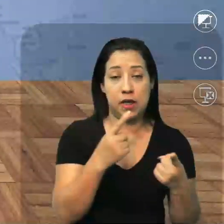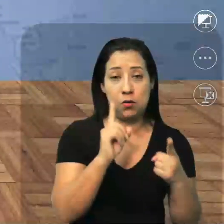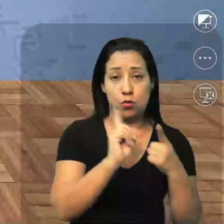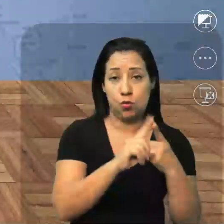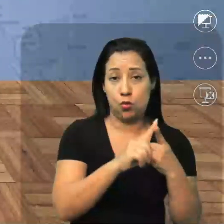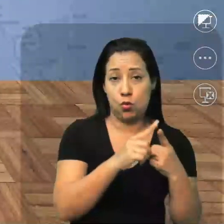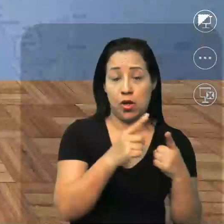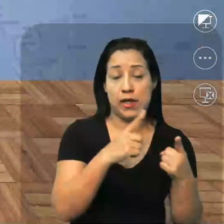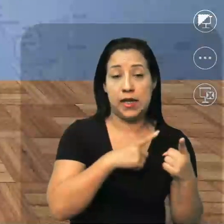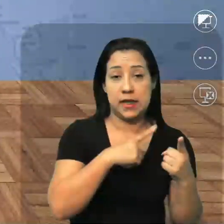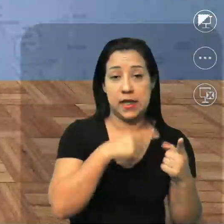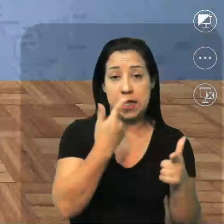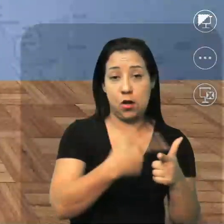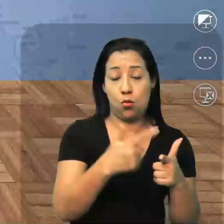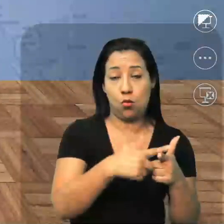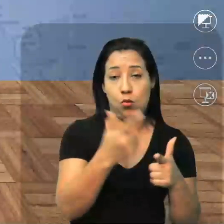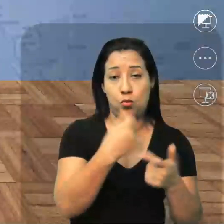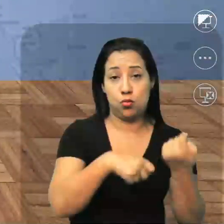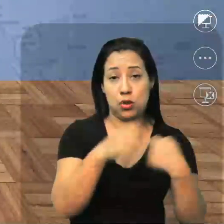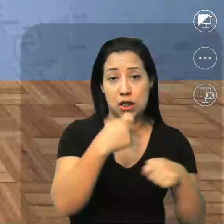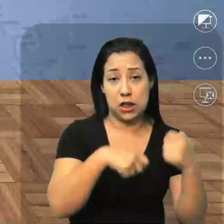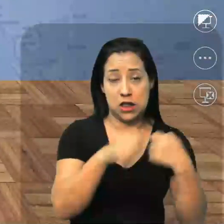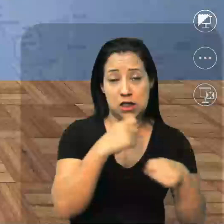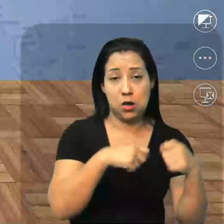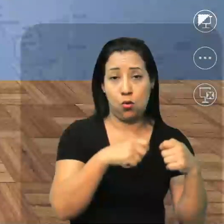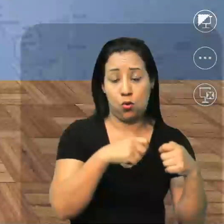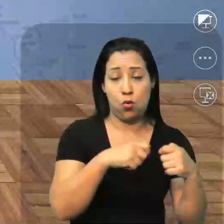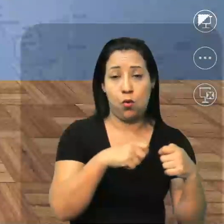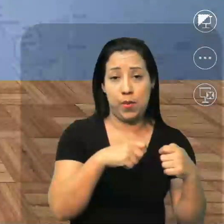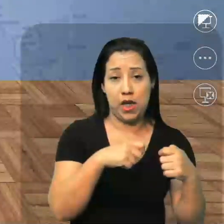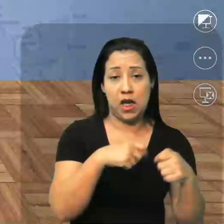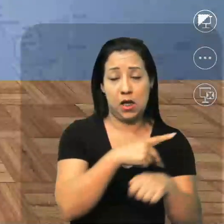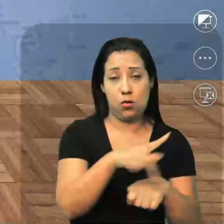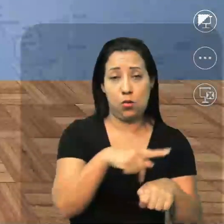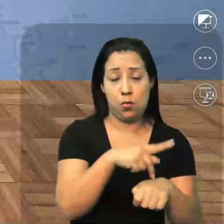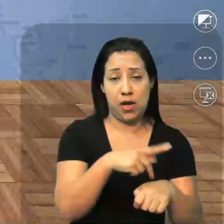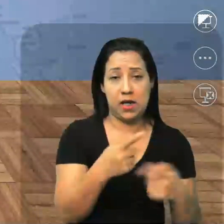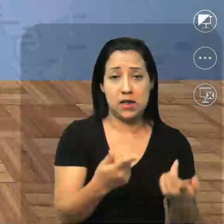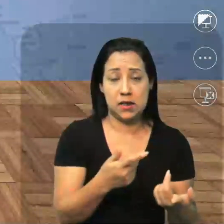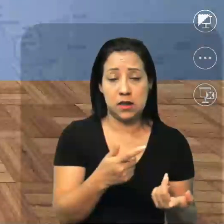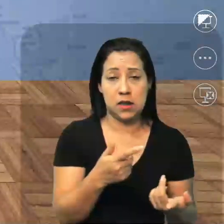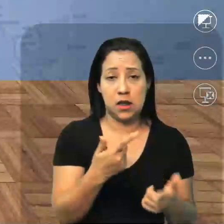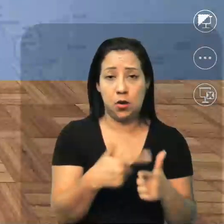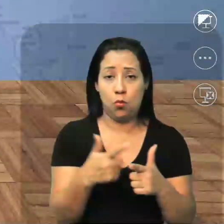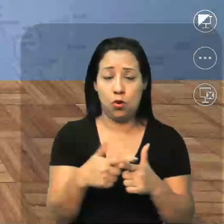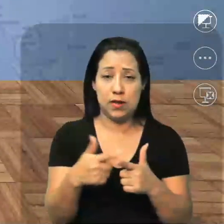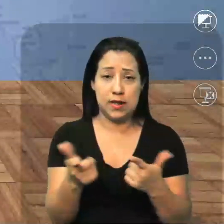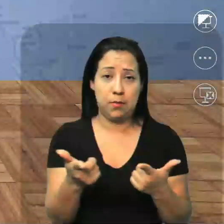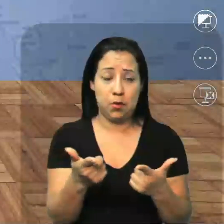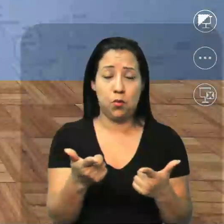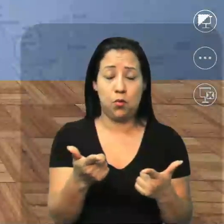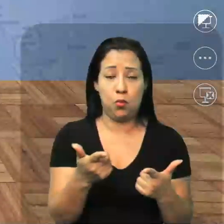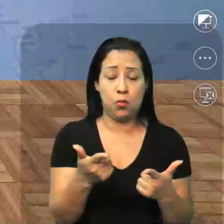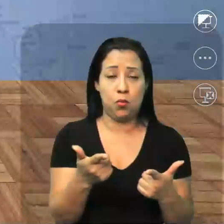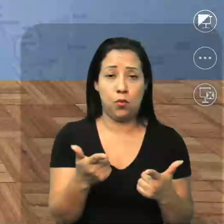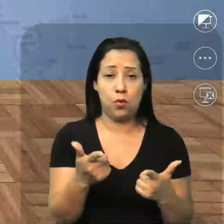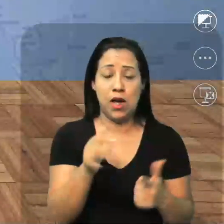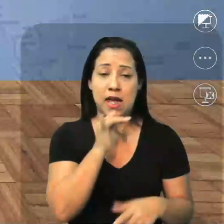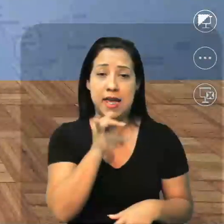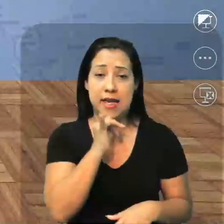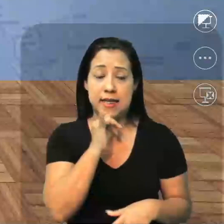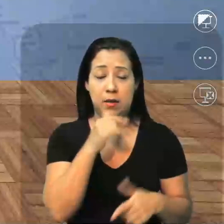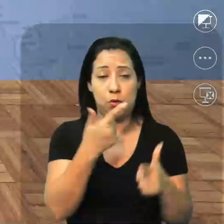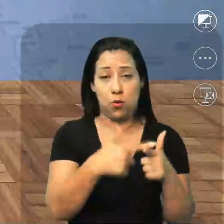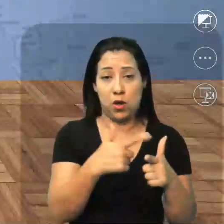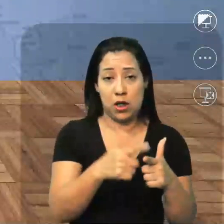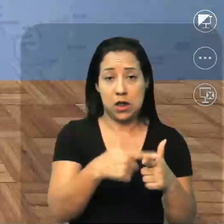nome de desemprego conjuntural. Essa crise que nós estamos vivendo agora é a crise sanitária que trouxe crise econômica,